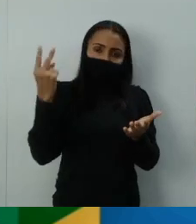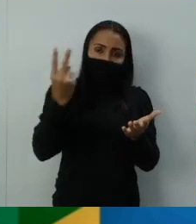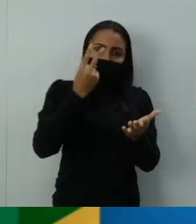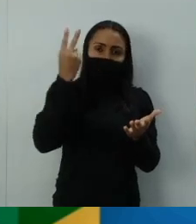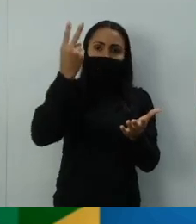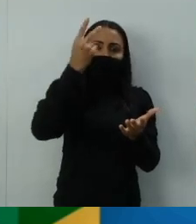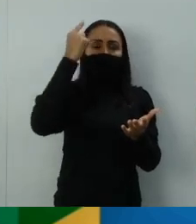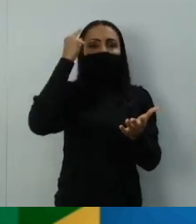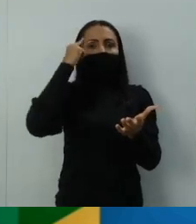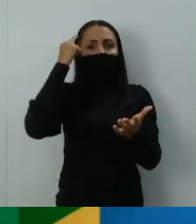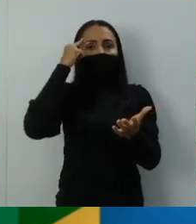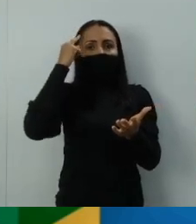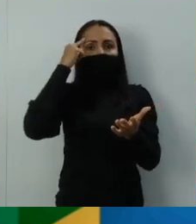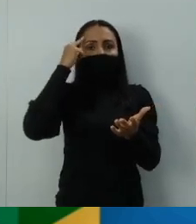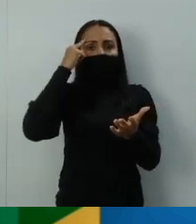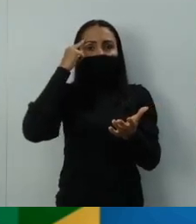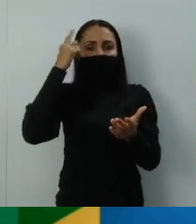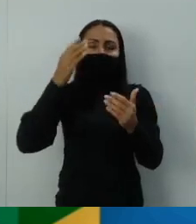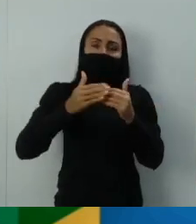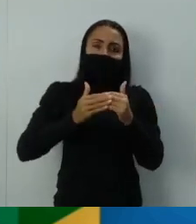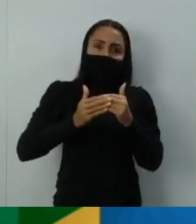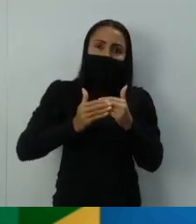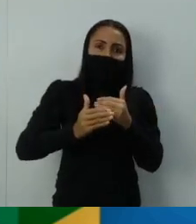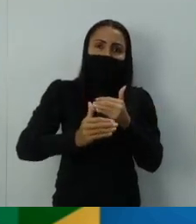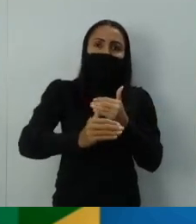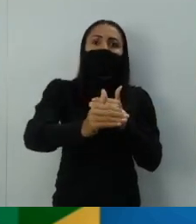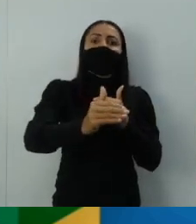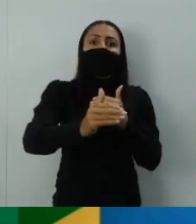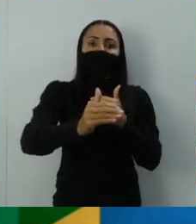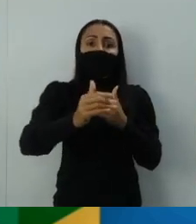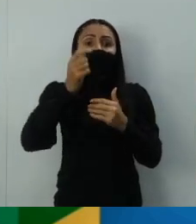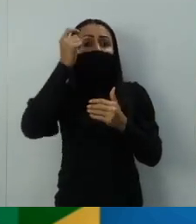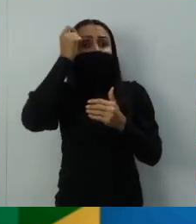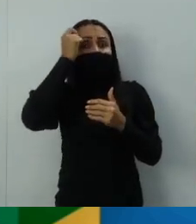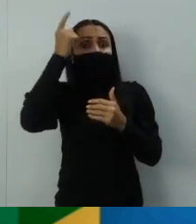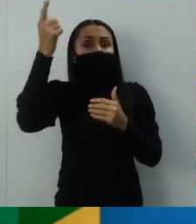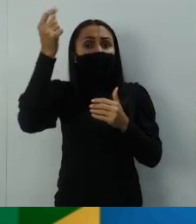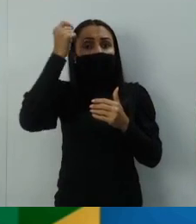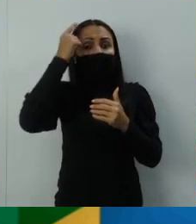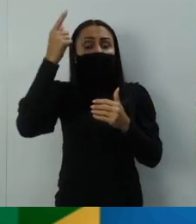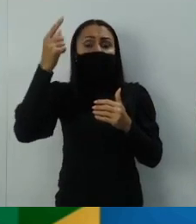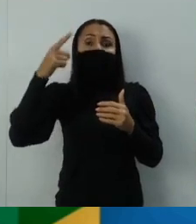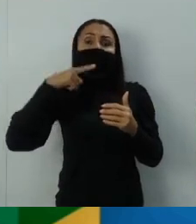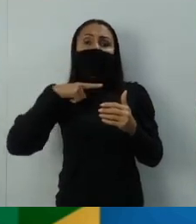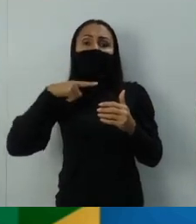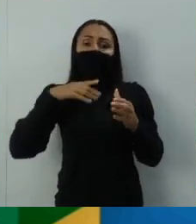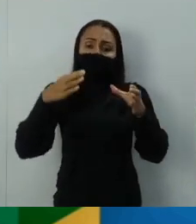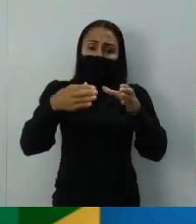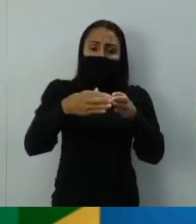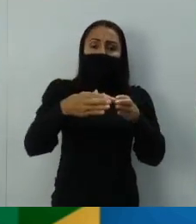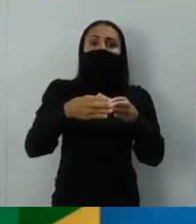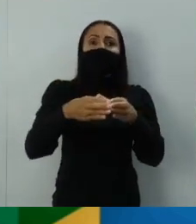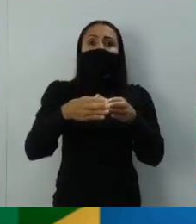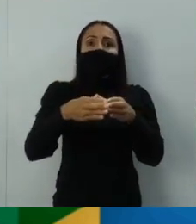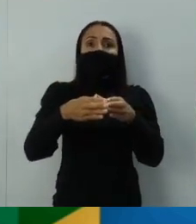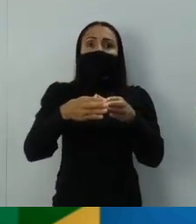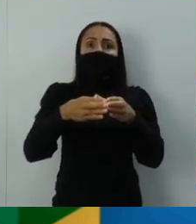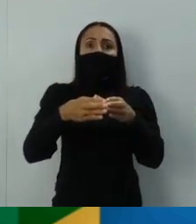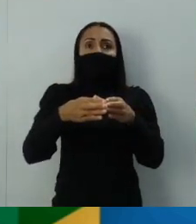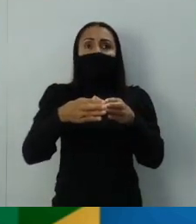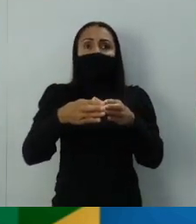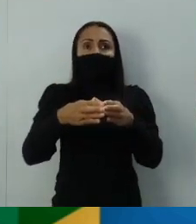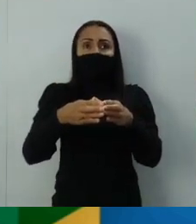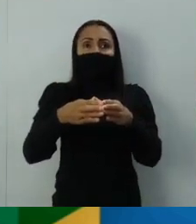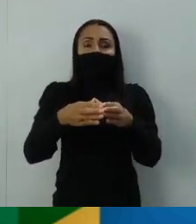determinados a partir dessas ideias que você tem, ou desse conjunto de ideias. Sendo assim,